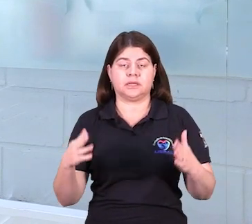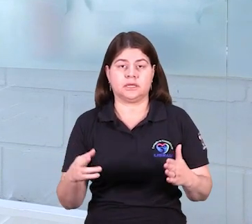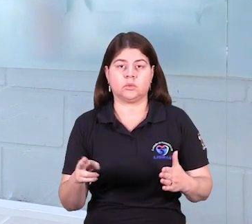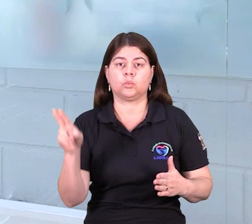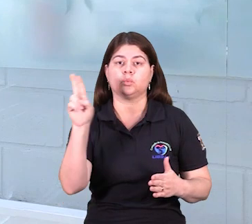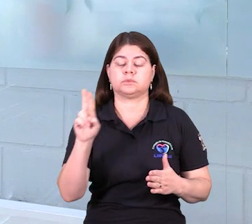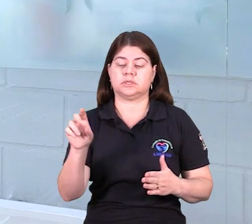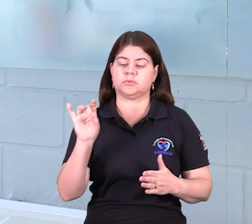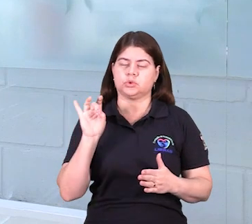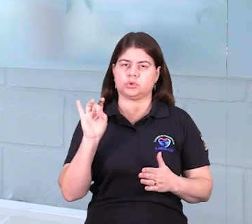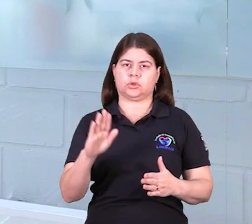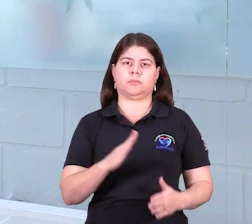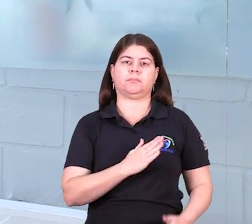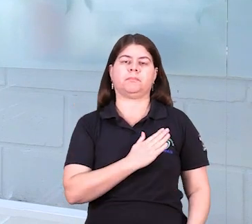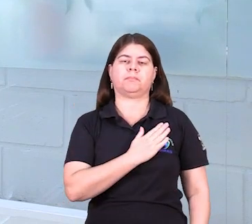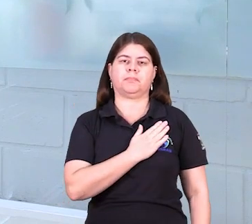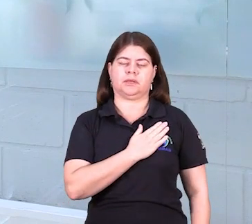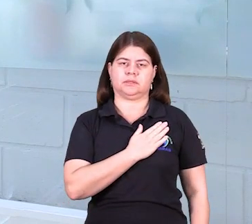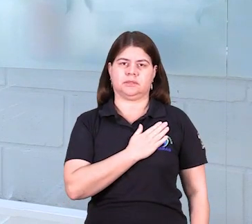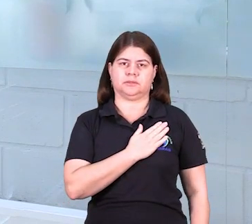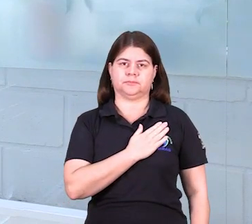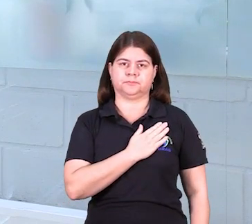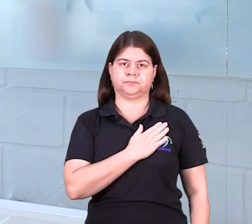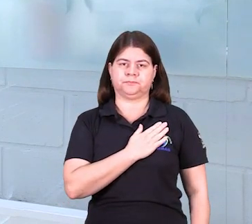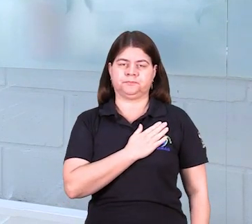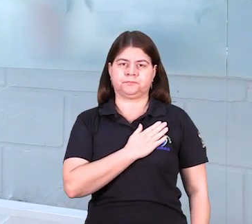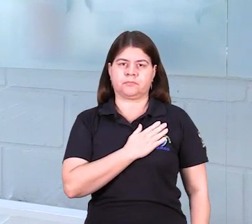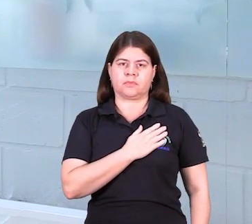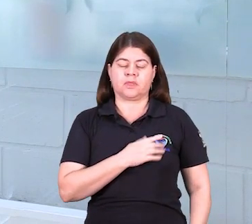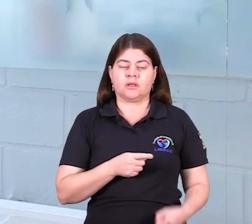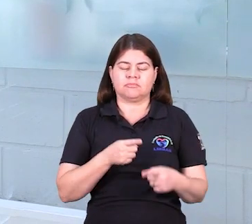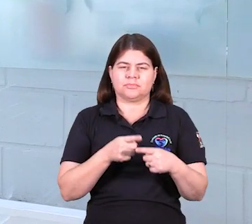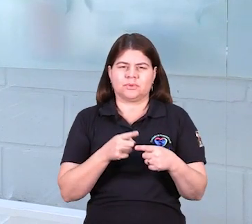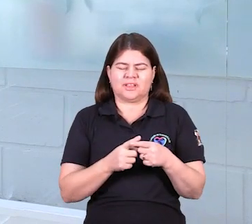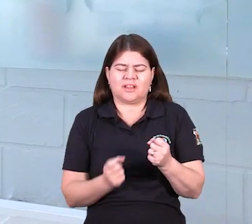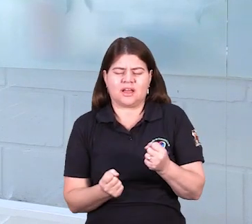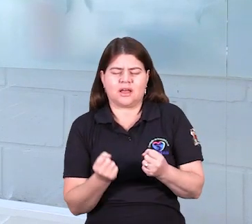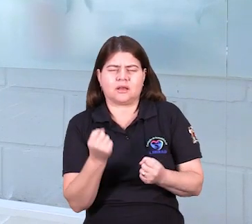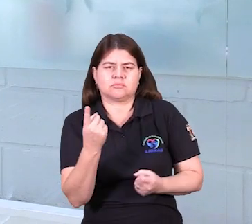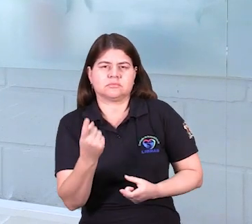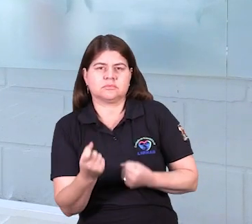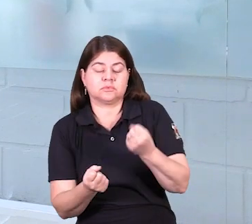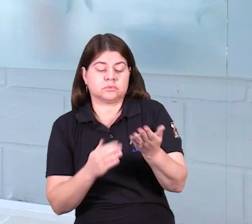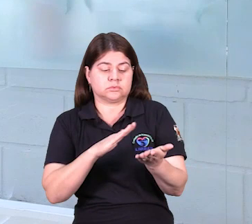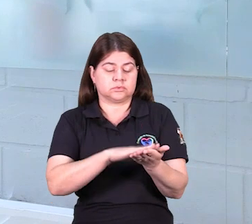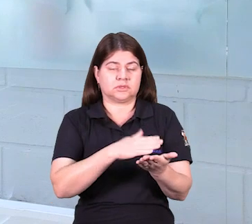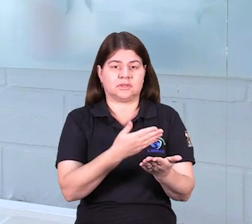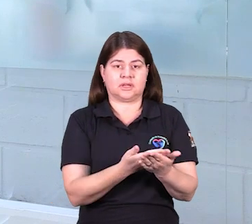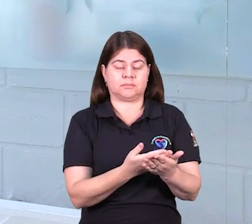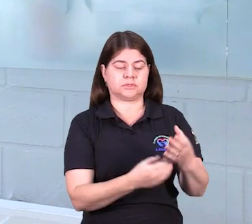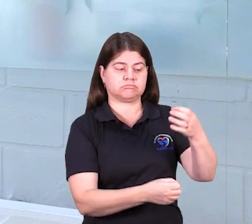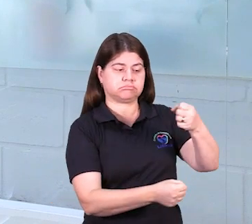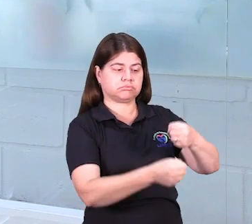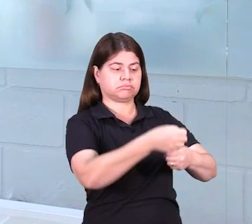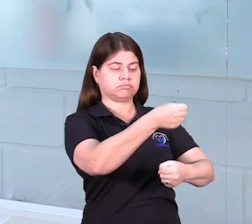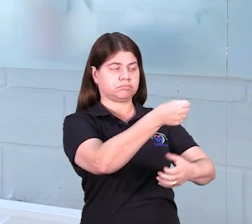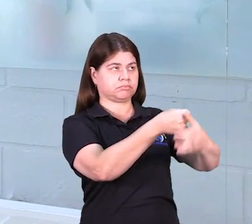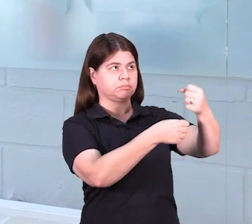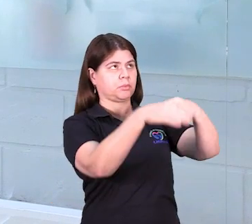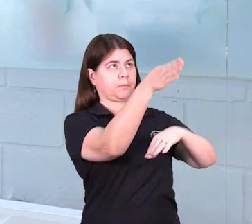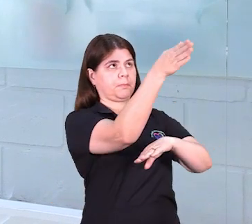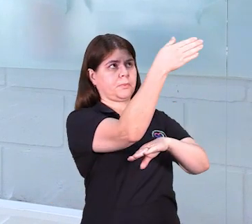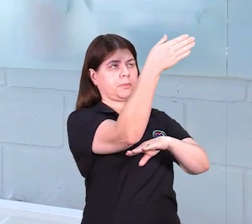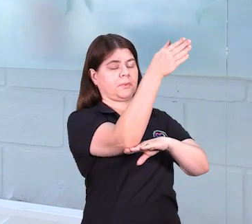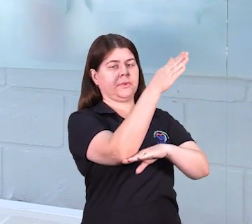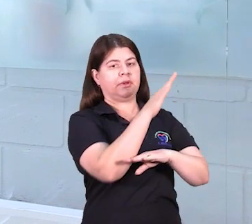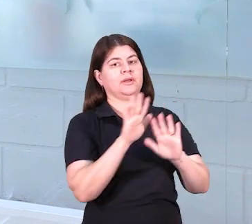a pátria. Inclusive porque tem alguns intérpretes que fazem o hasteamento da bandeira, mas dentro